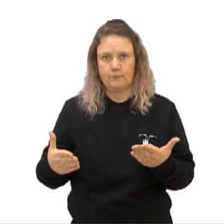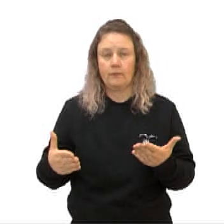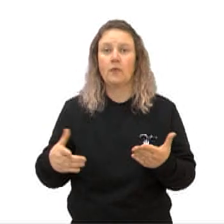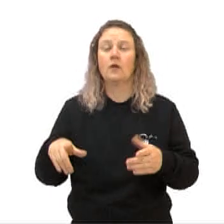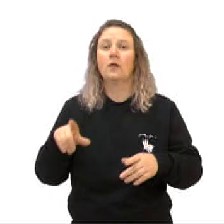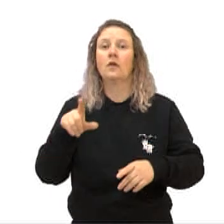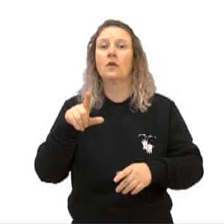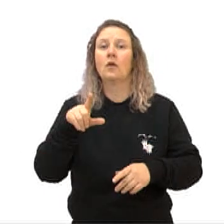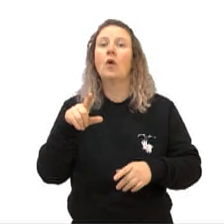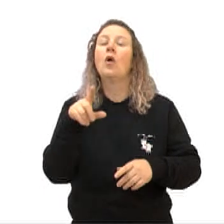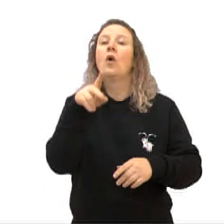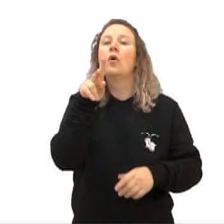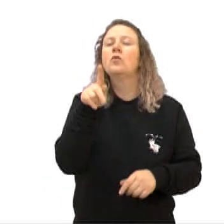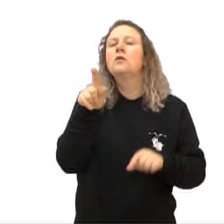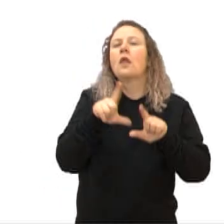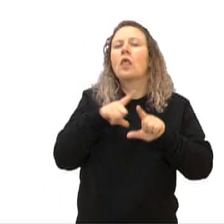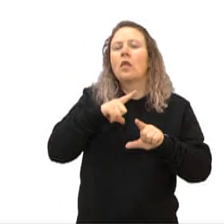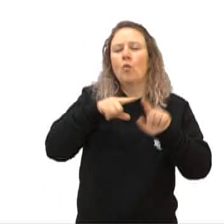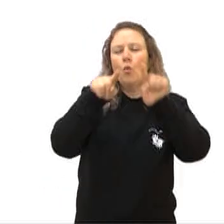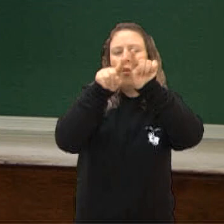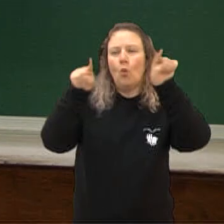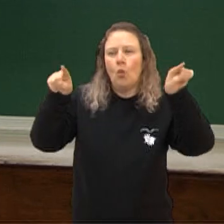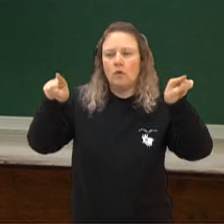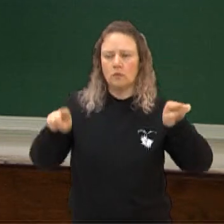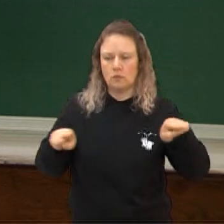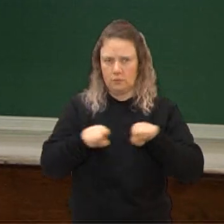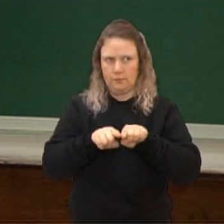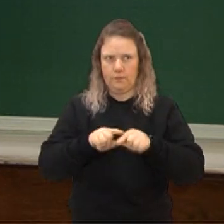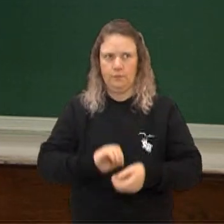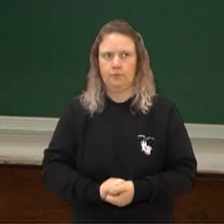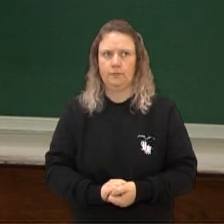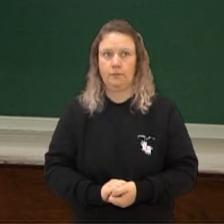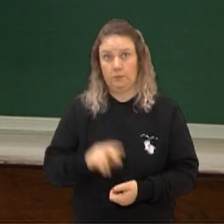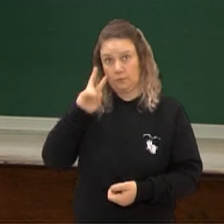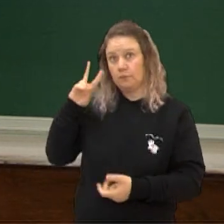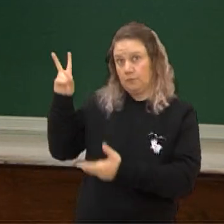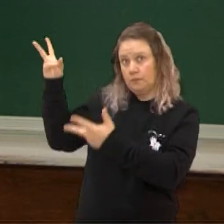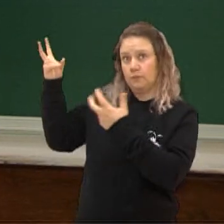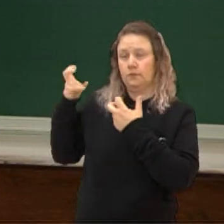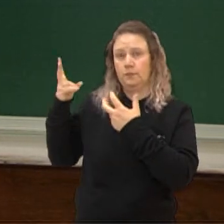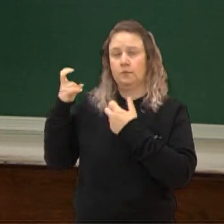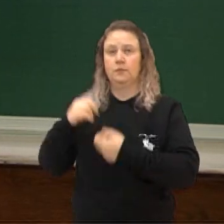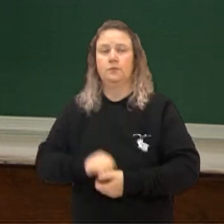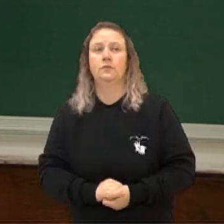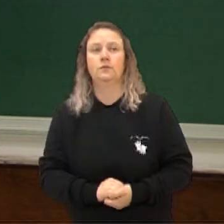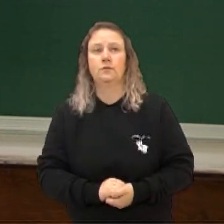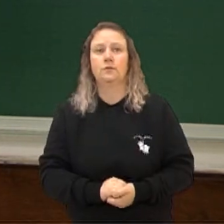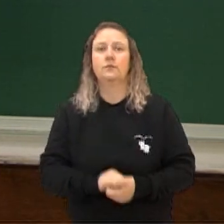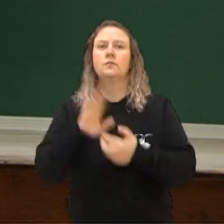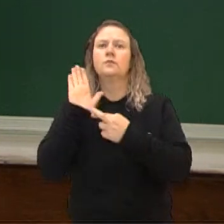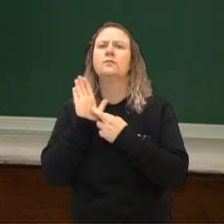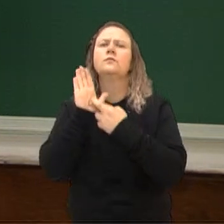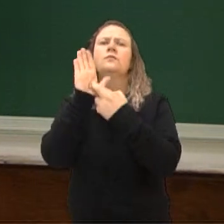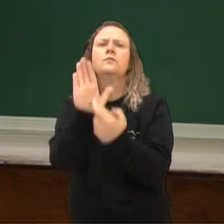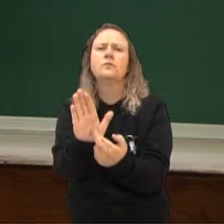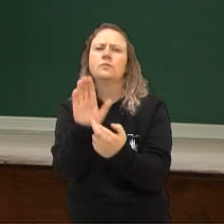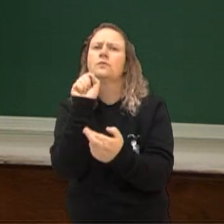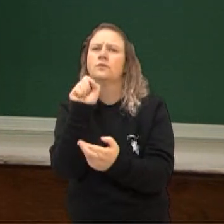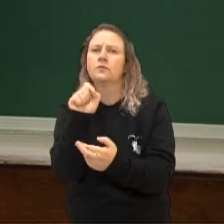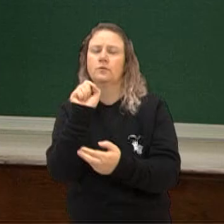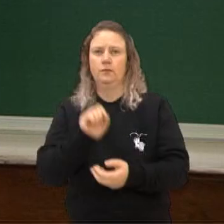prisma quadrangular com base de paralelogramos. Aqui para vocês uma representação,